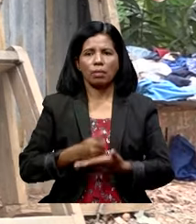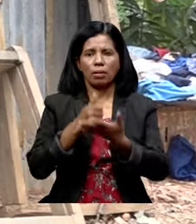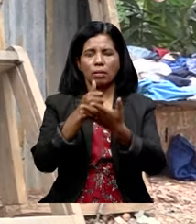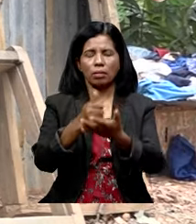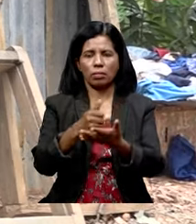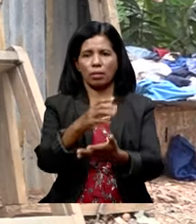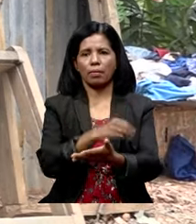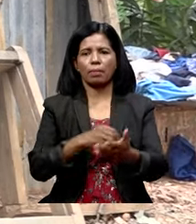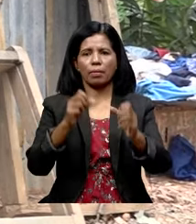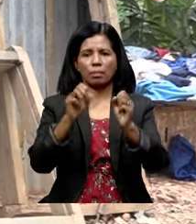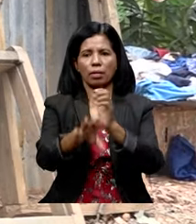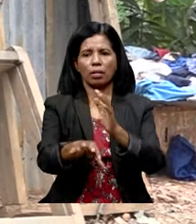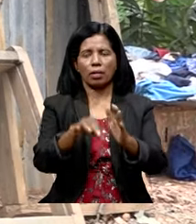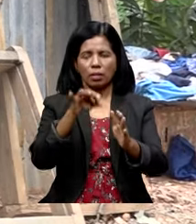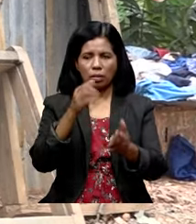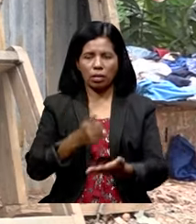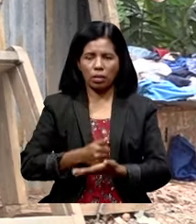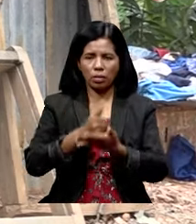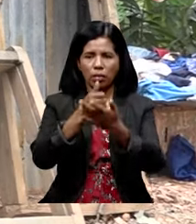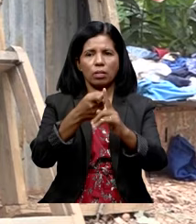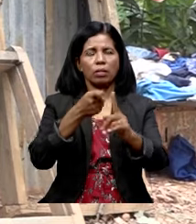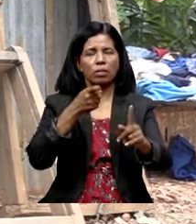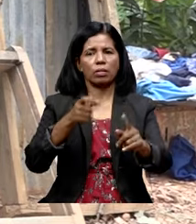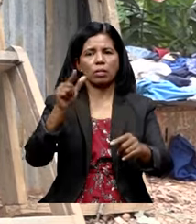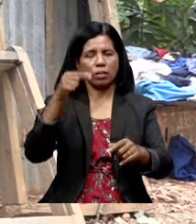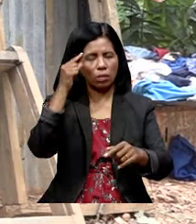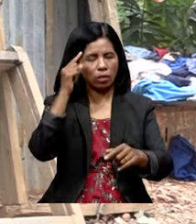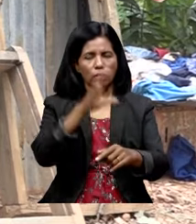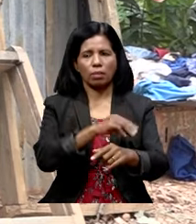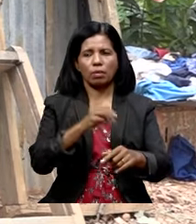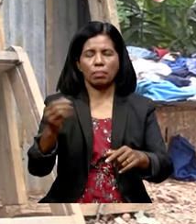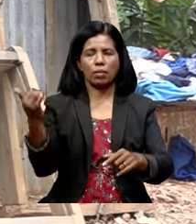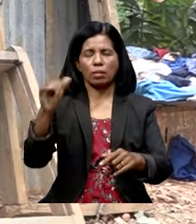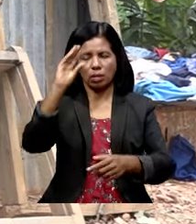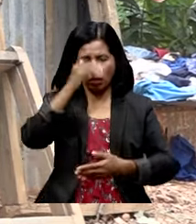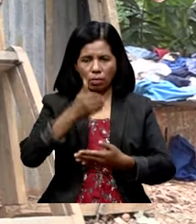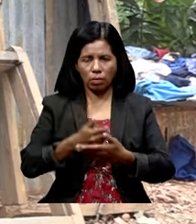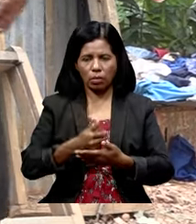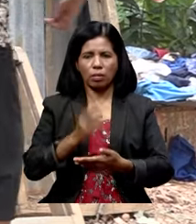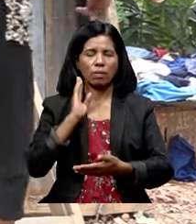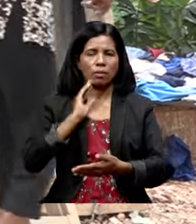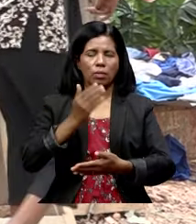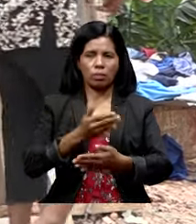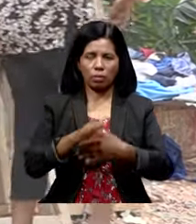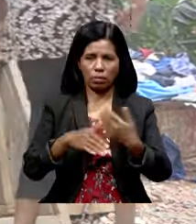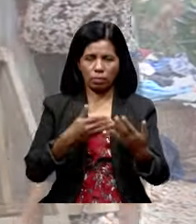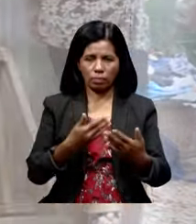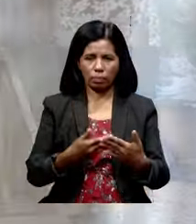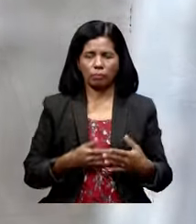é, bela retanética apoio ruma Rússia parte competente, basira minha oa, no B1.